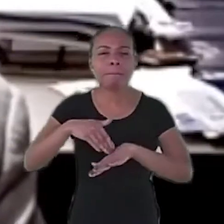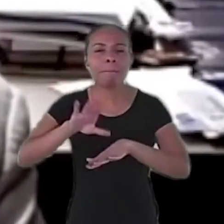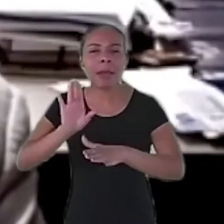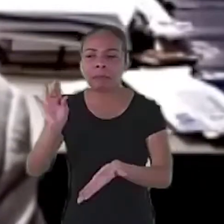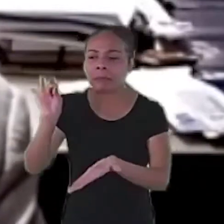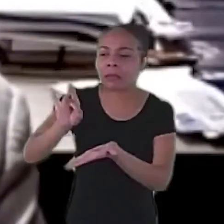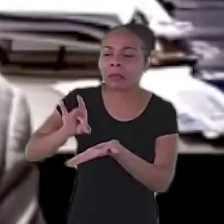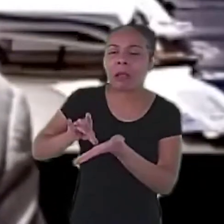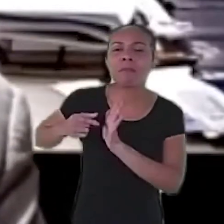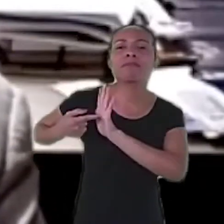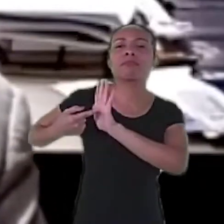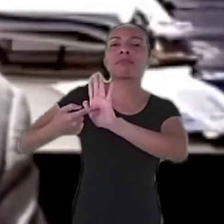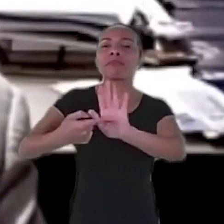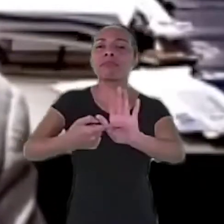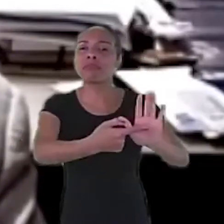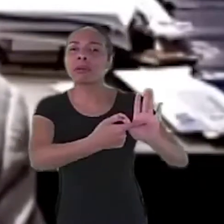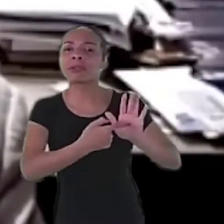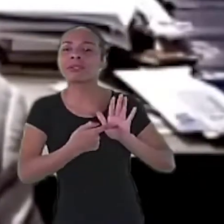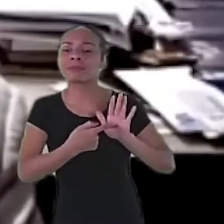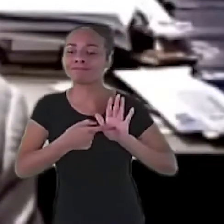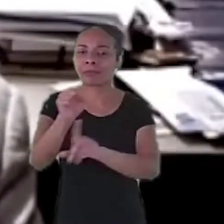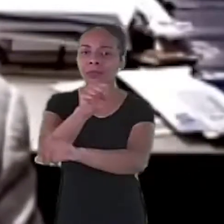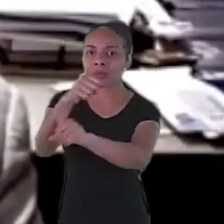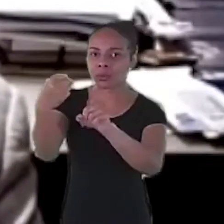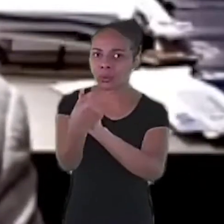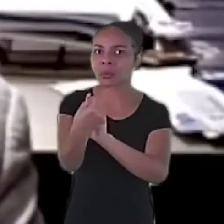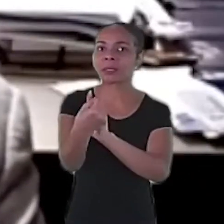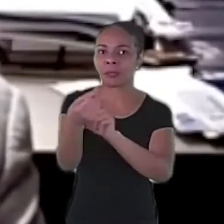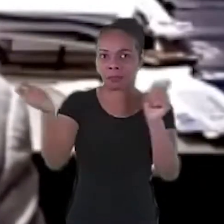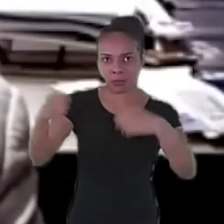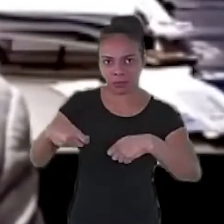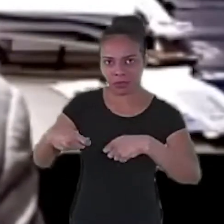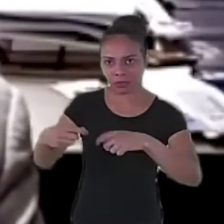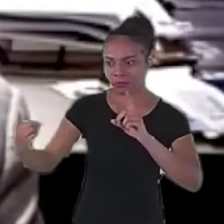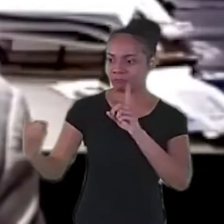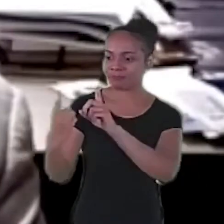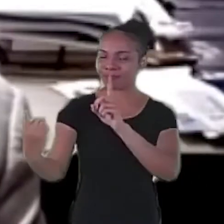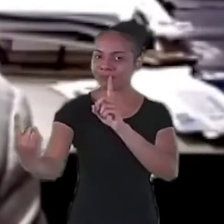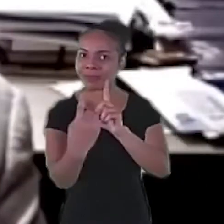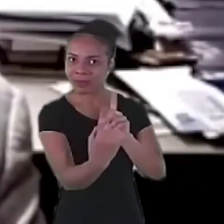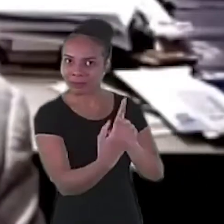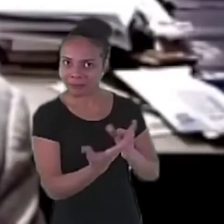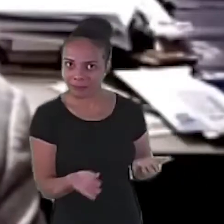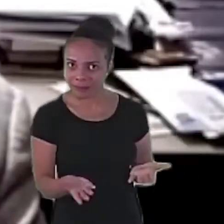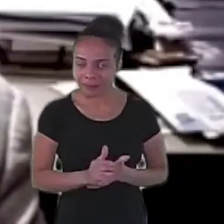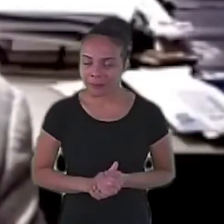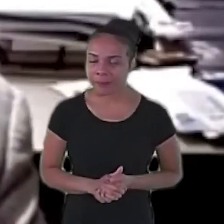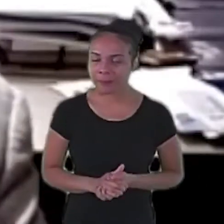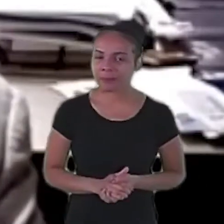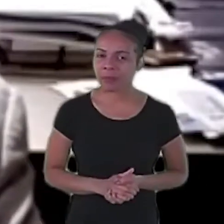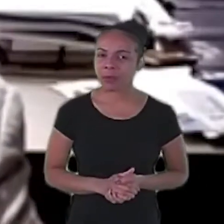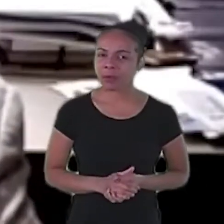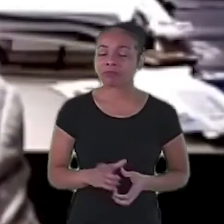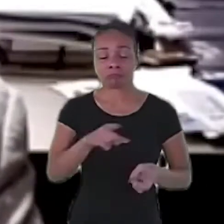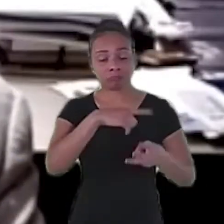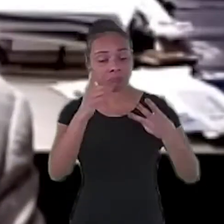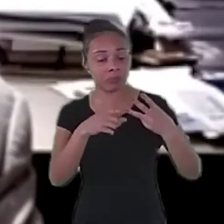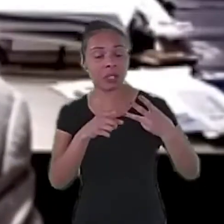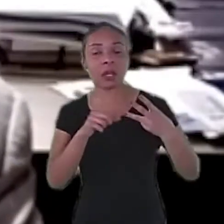sociedade. Um terceiro ponto que eu também levanto, nós estamos diante da